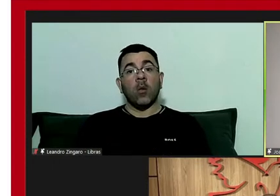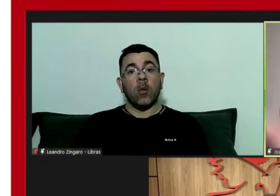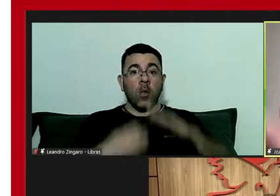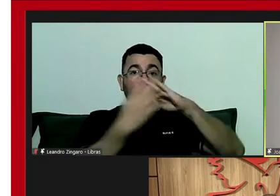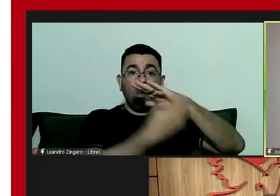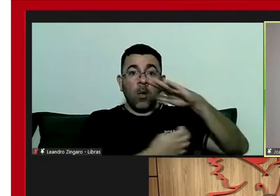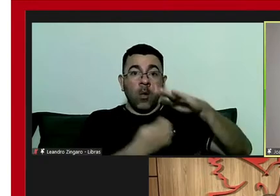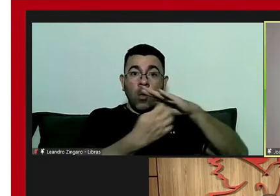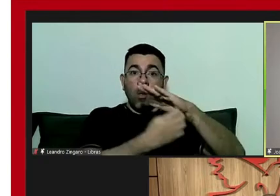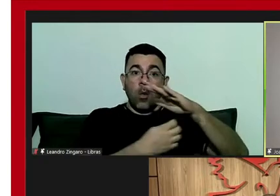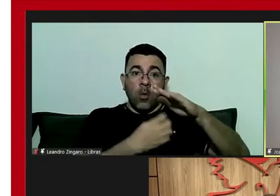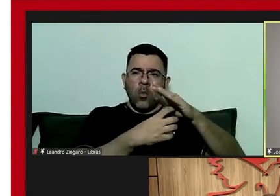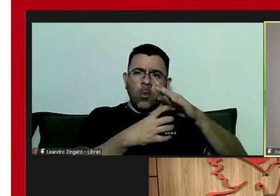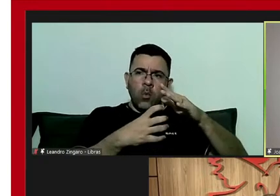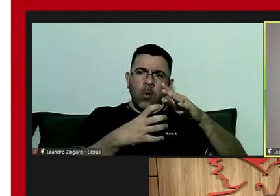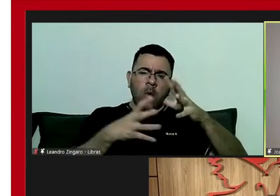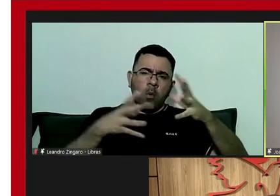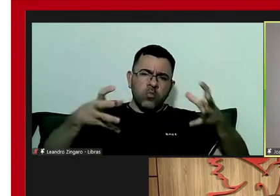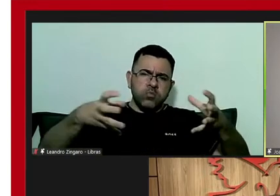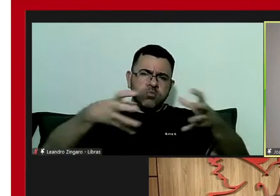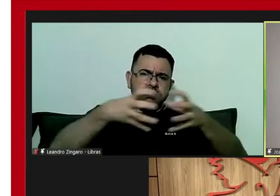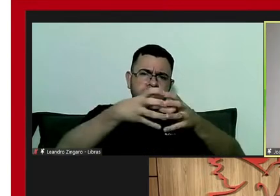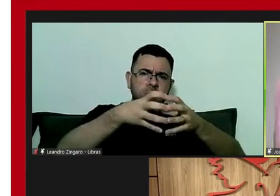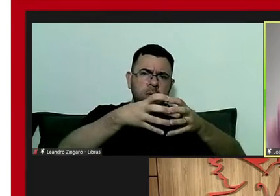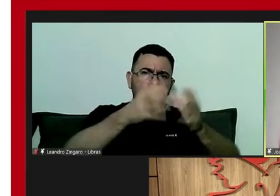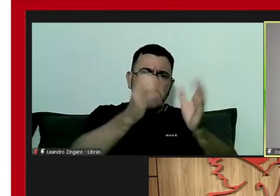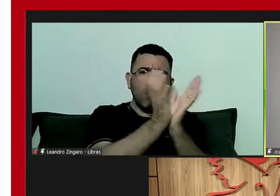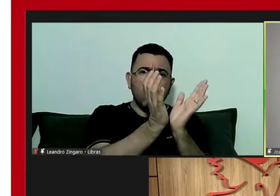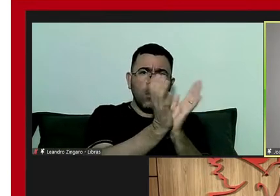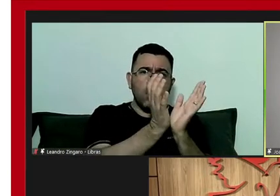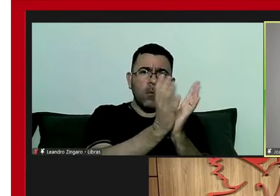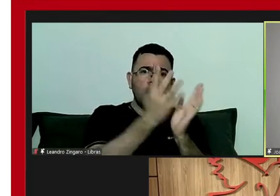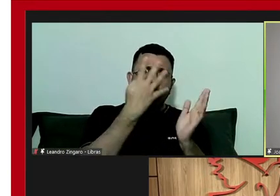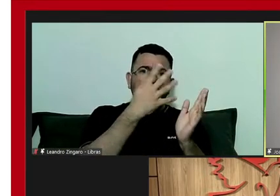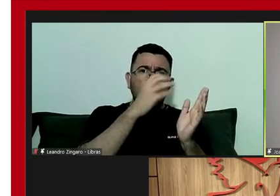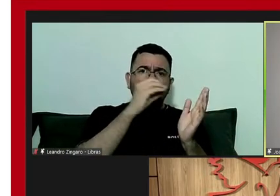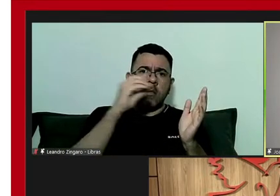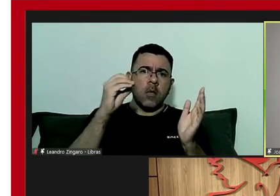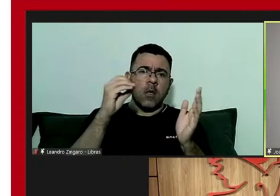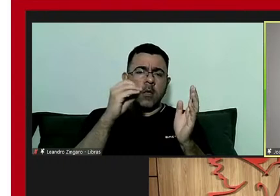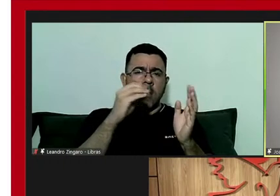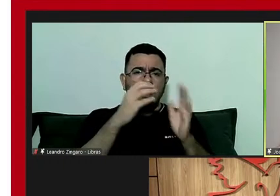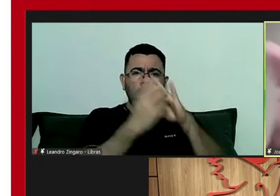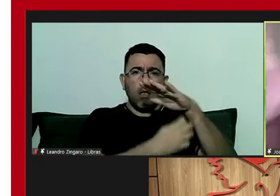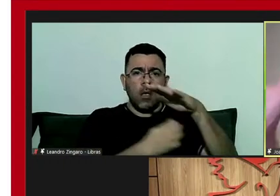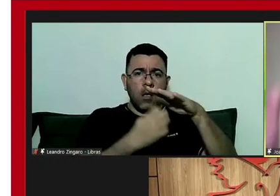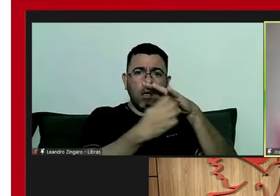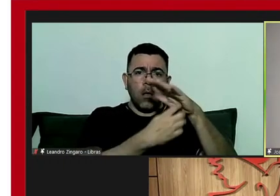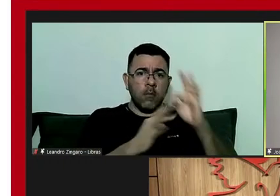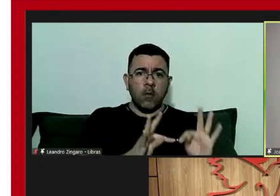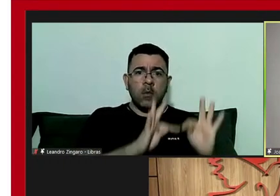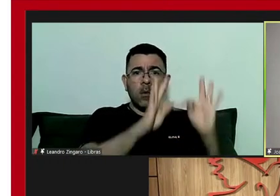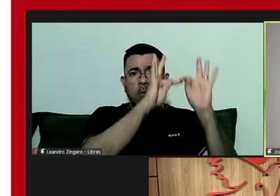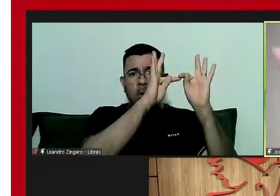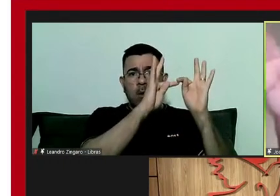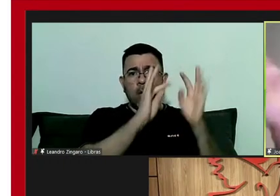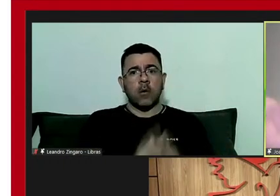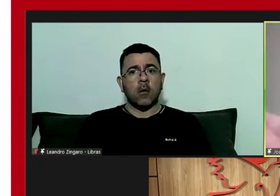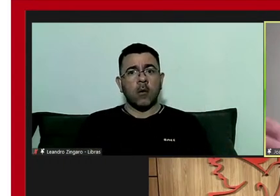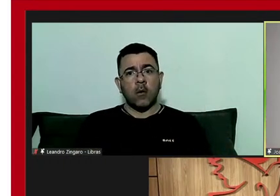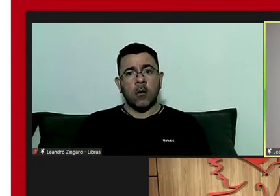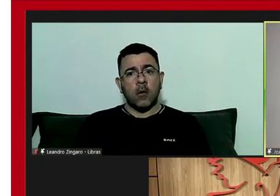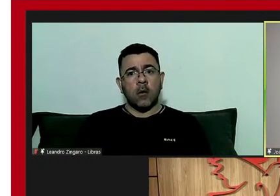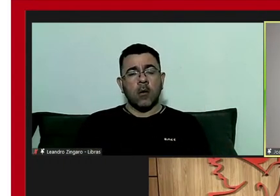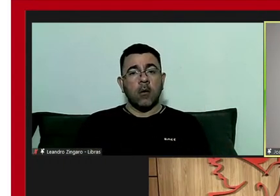um coletivo de empresas certo coletivo de 400 empresas de tecnologia uma espécie de de ecossistema